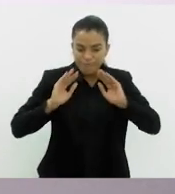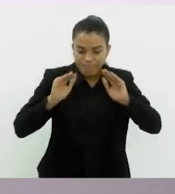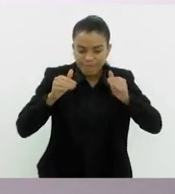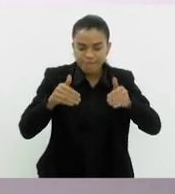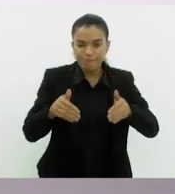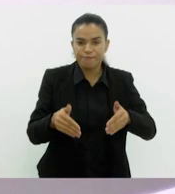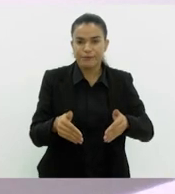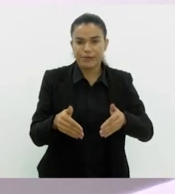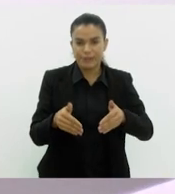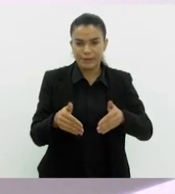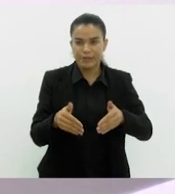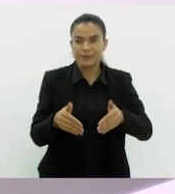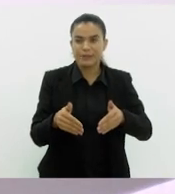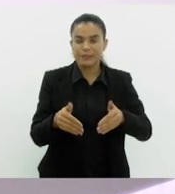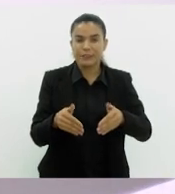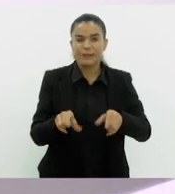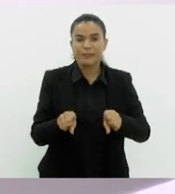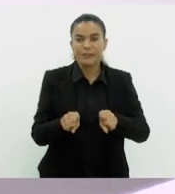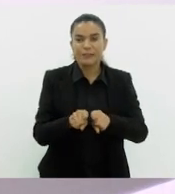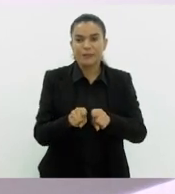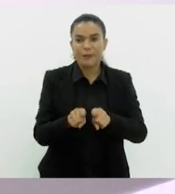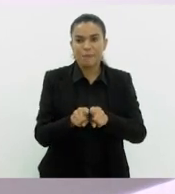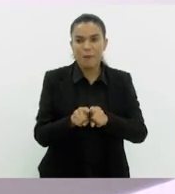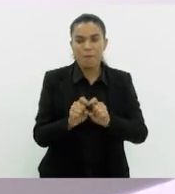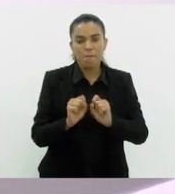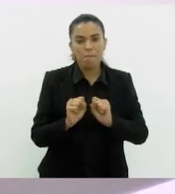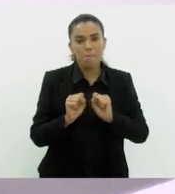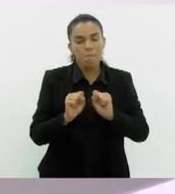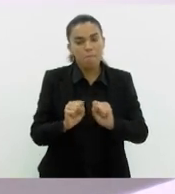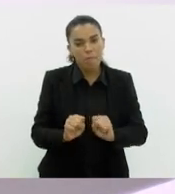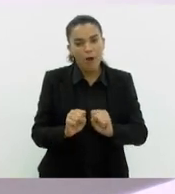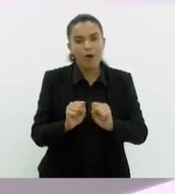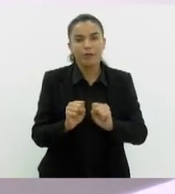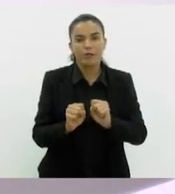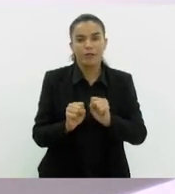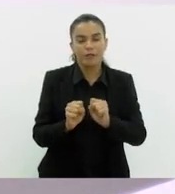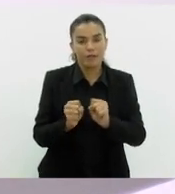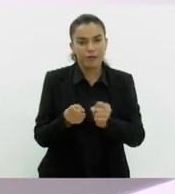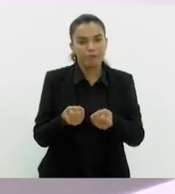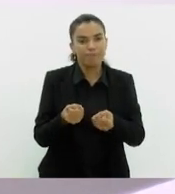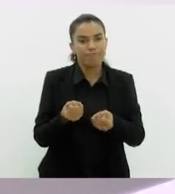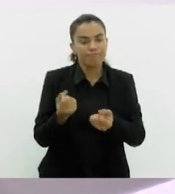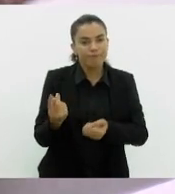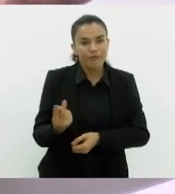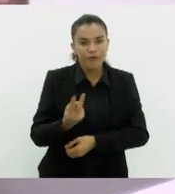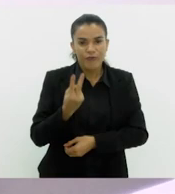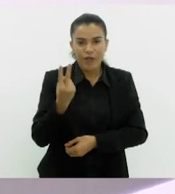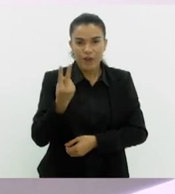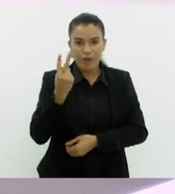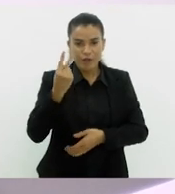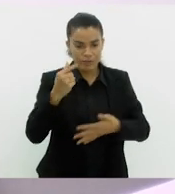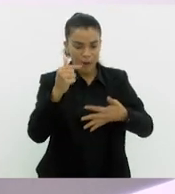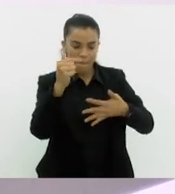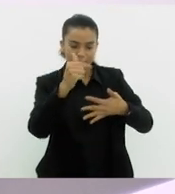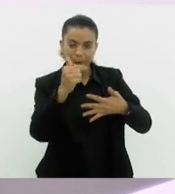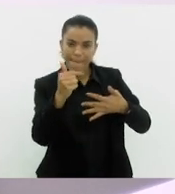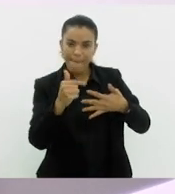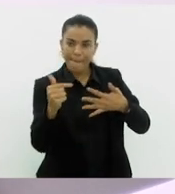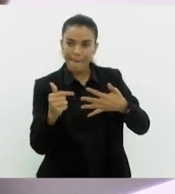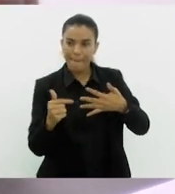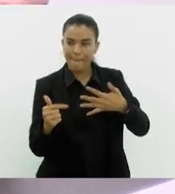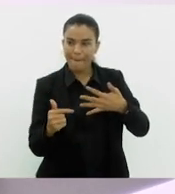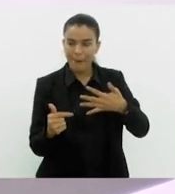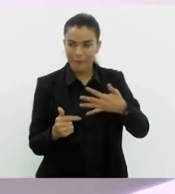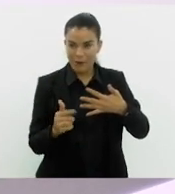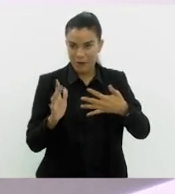centraliza e pode render frutos no combate a várias questões que a gente também, eu já